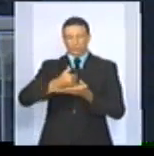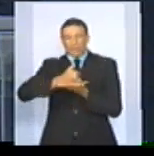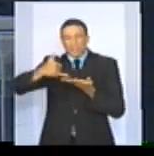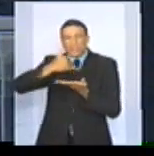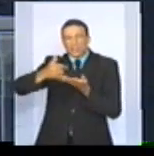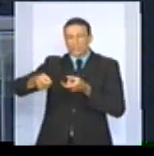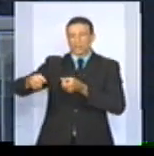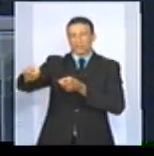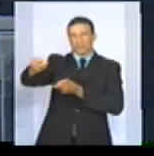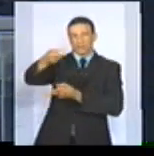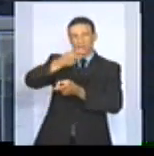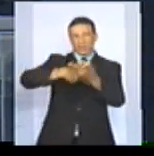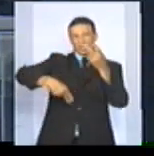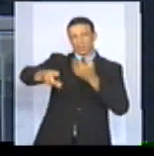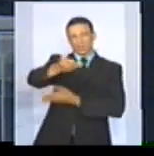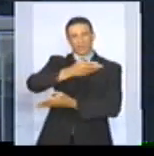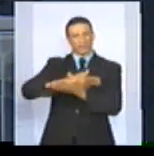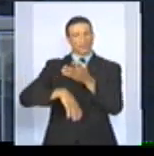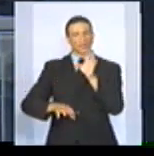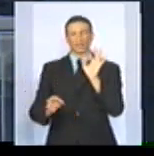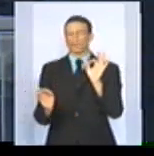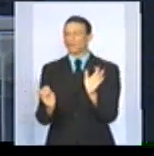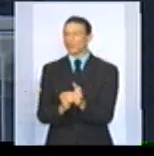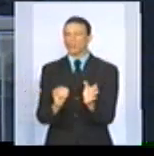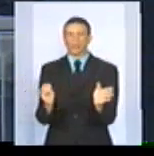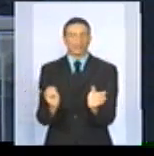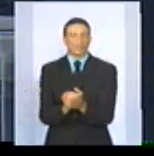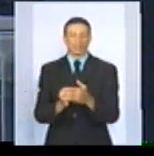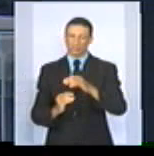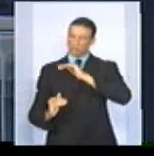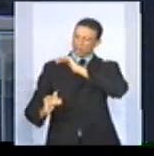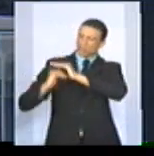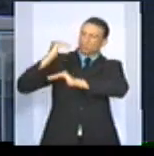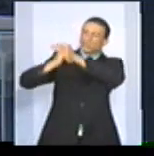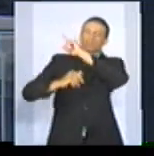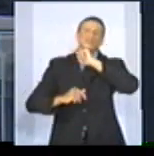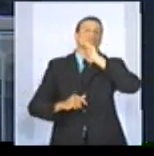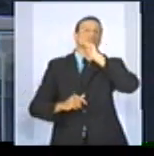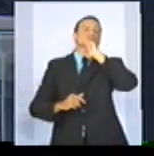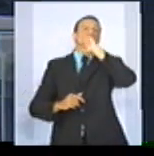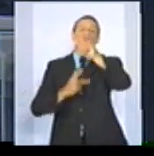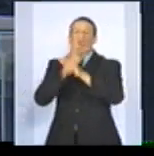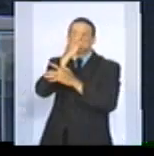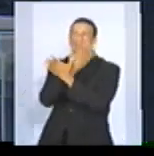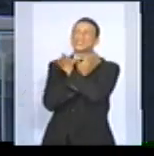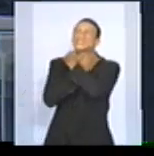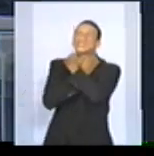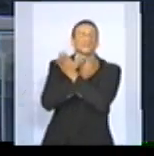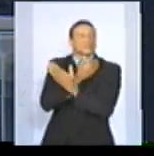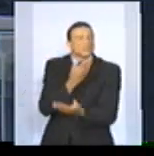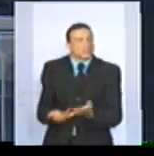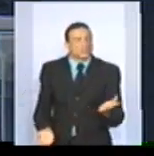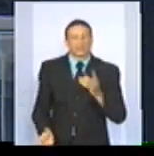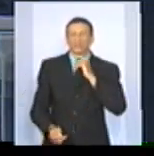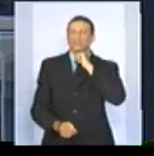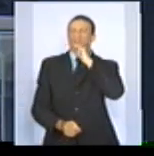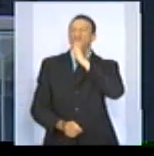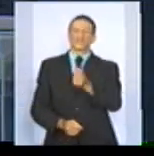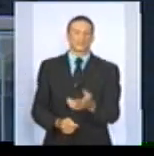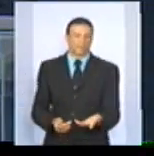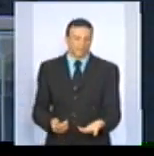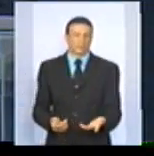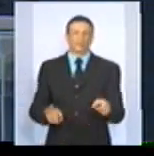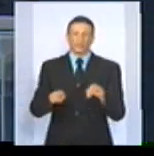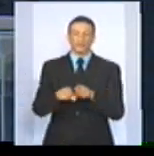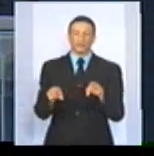anualmente. Estamos sempre estrangulados para crescer, pois, embora tenha aumentado substancialmente os recursos para a